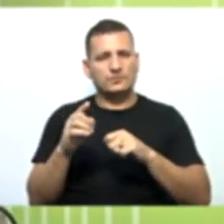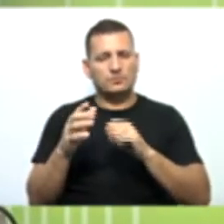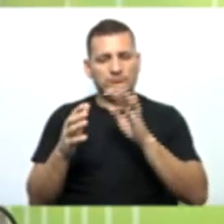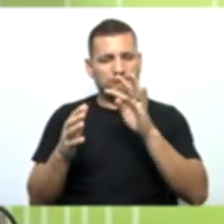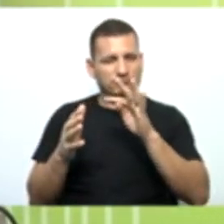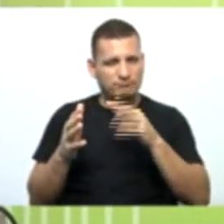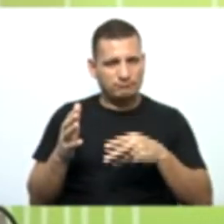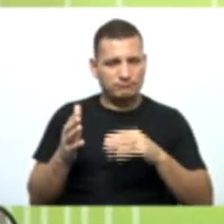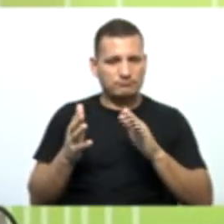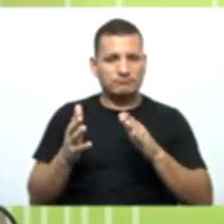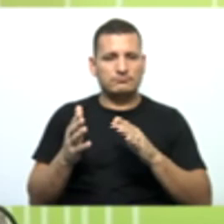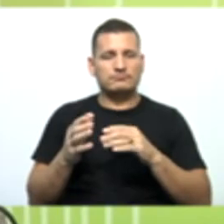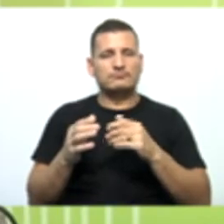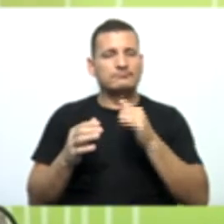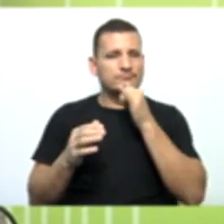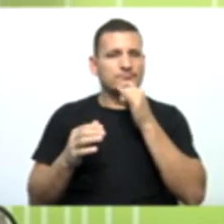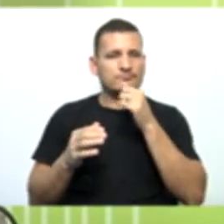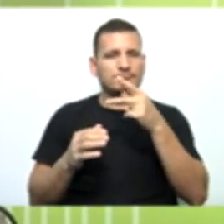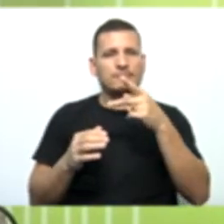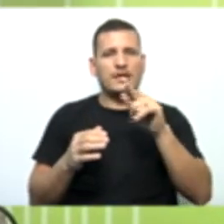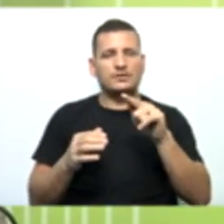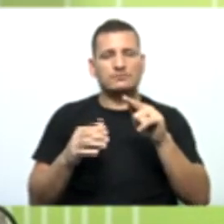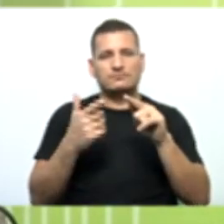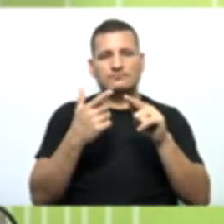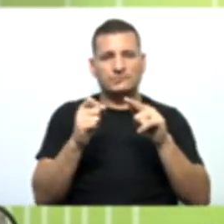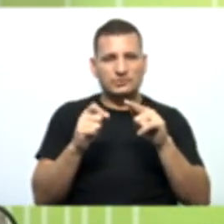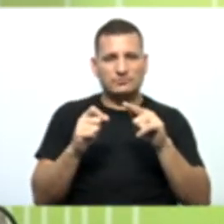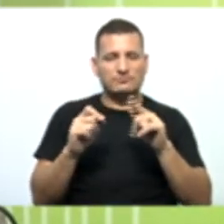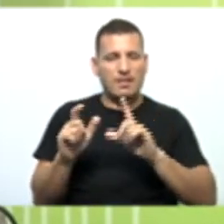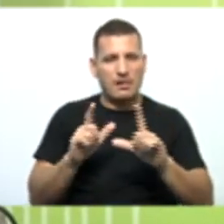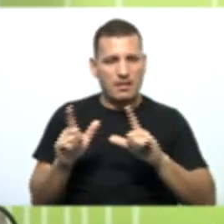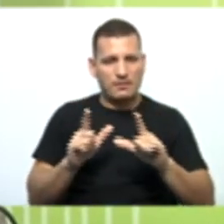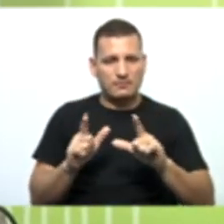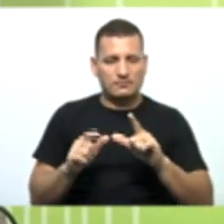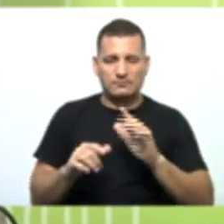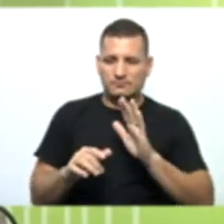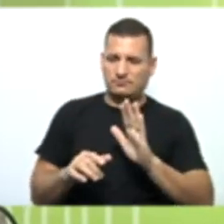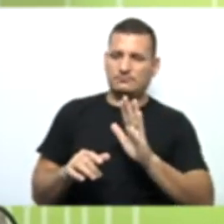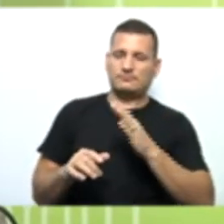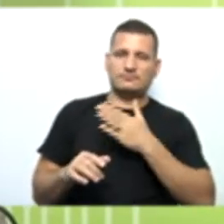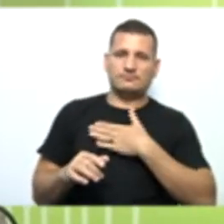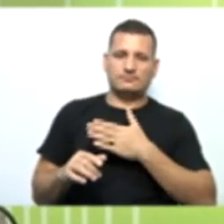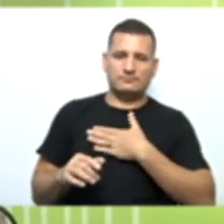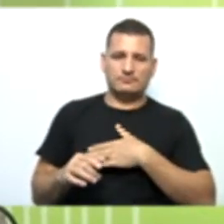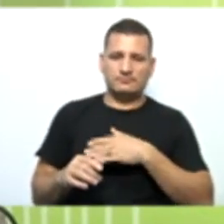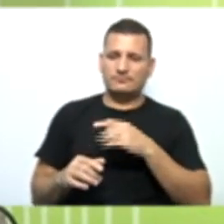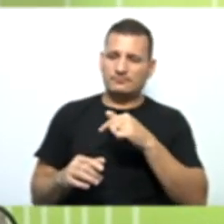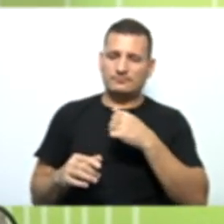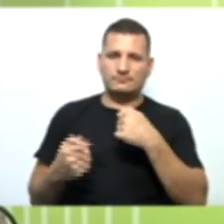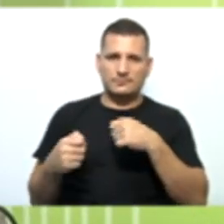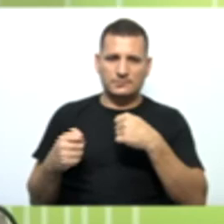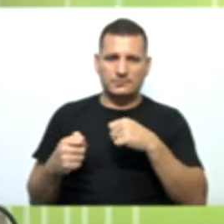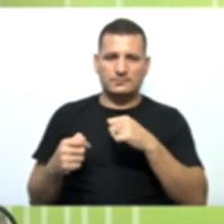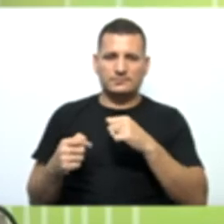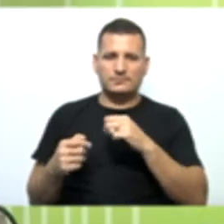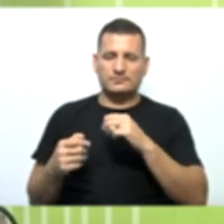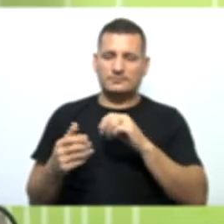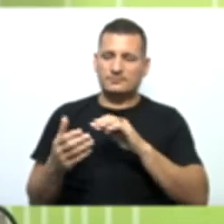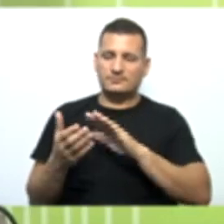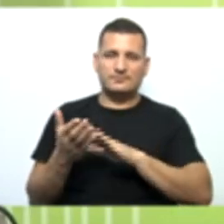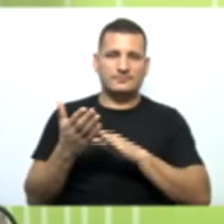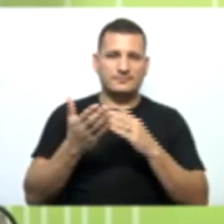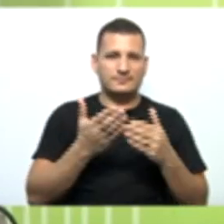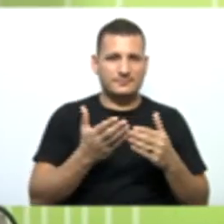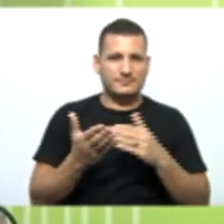programador, 20 páginas. E aí? O programa falou, opa, calma aí, eu vou ter que interpretar, se fosse para fazer isso daí era